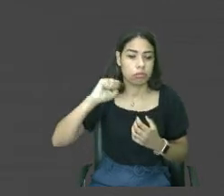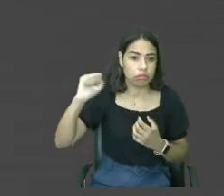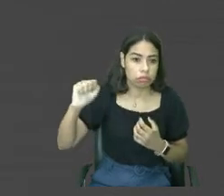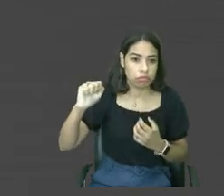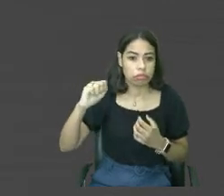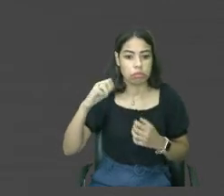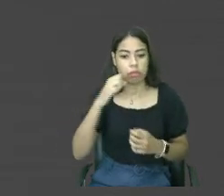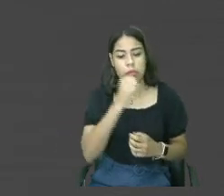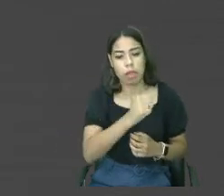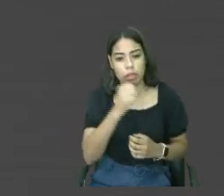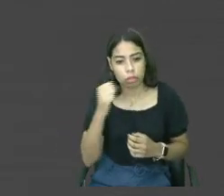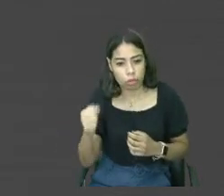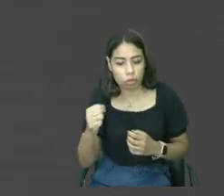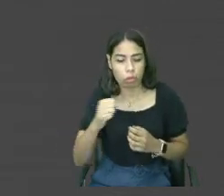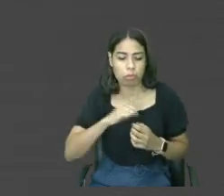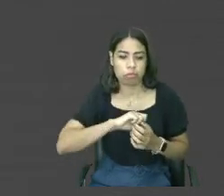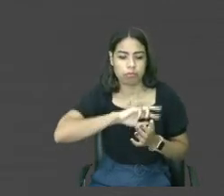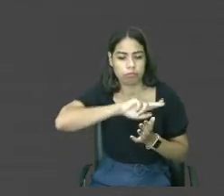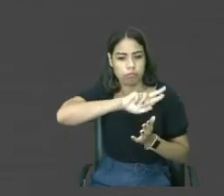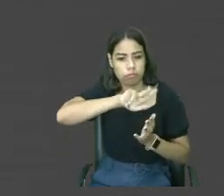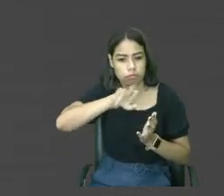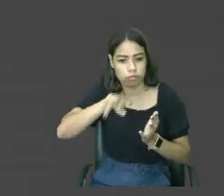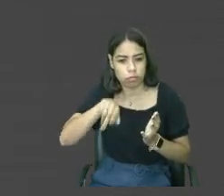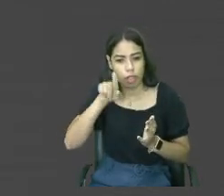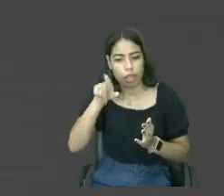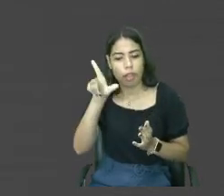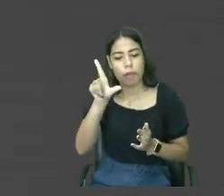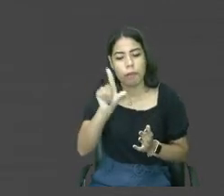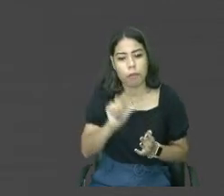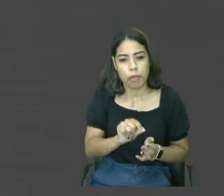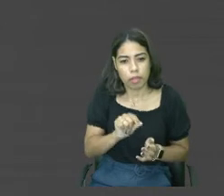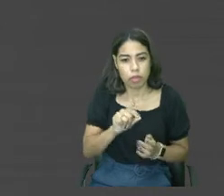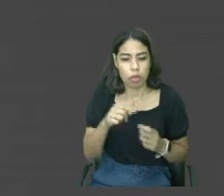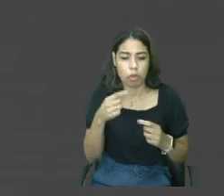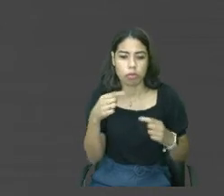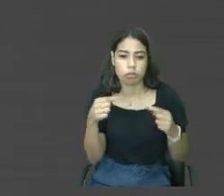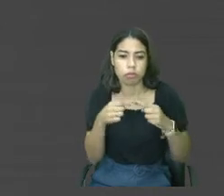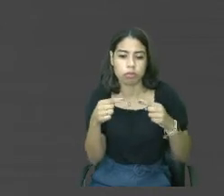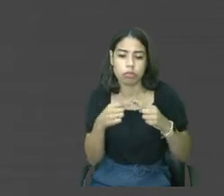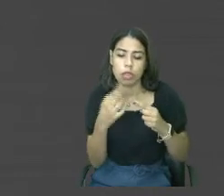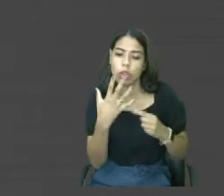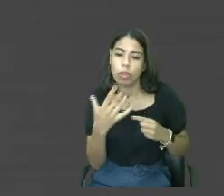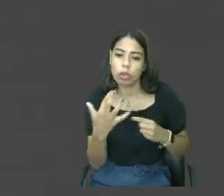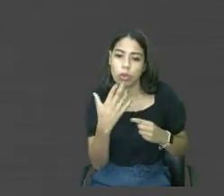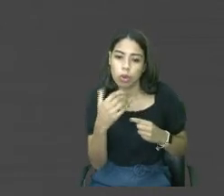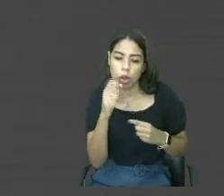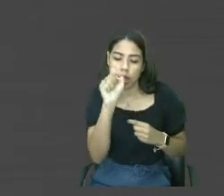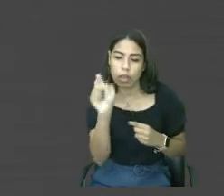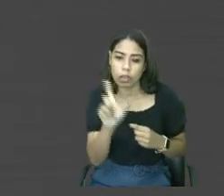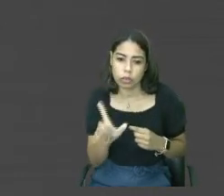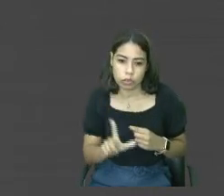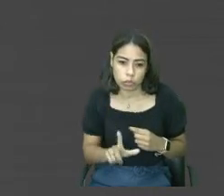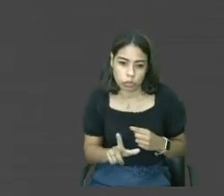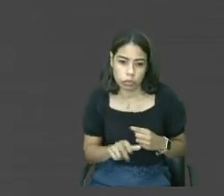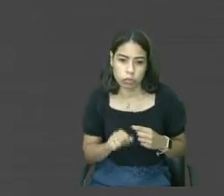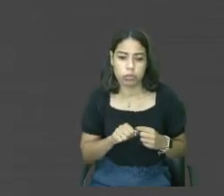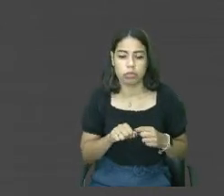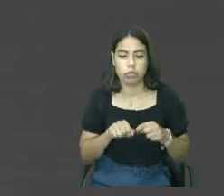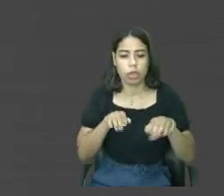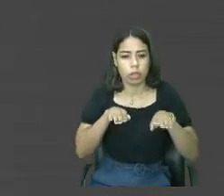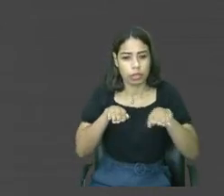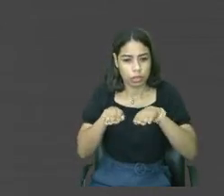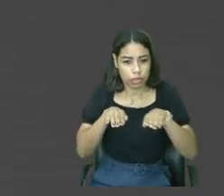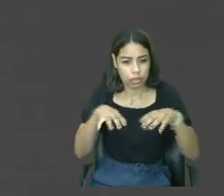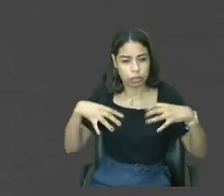baixo a gente vê o azulzinho, os acidentes de trânsito, os homicídios,